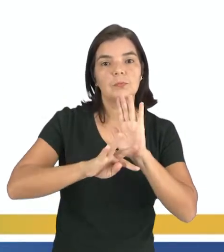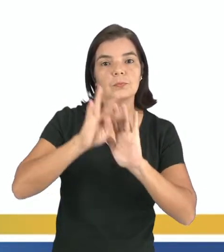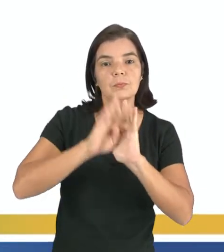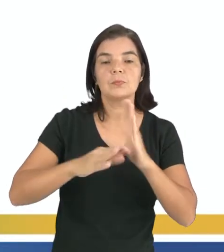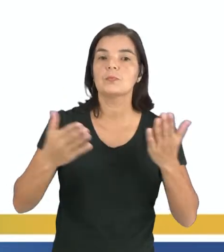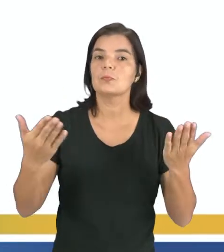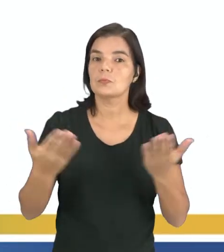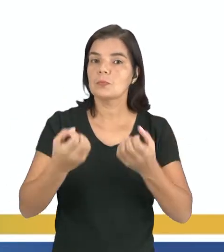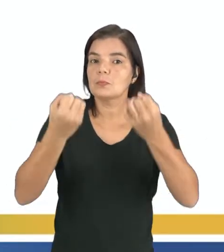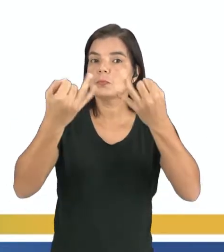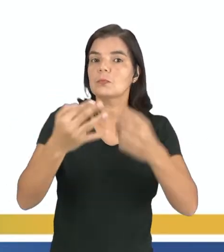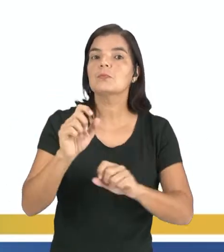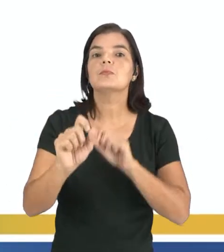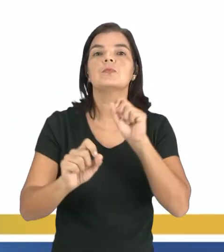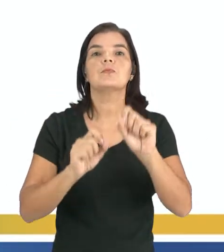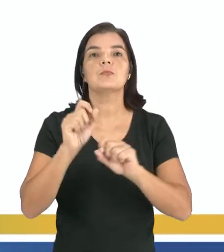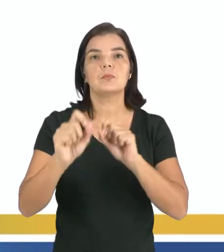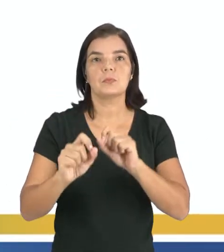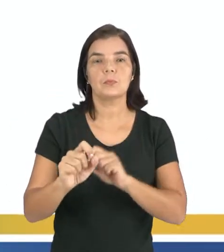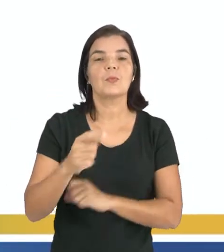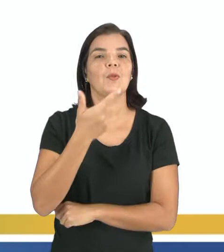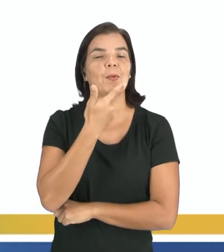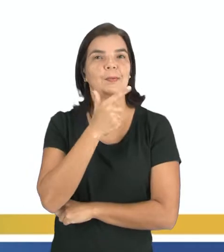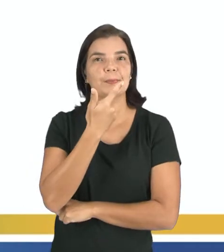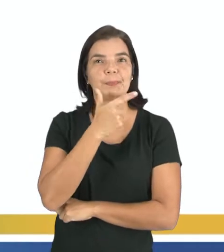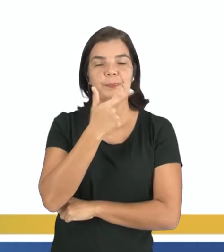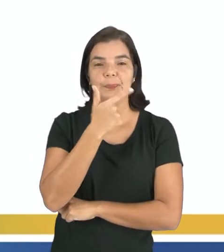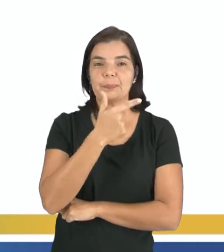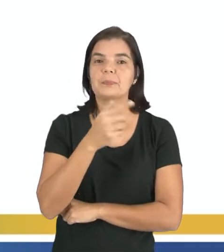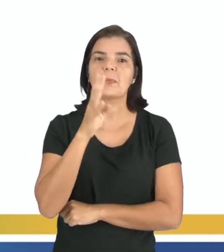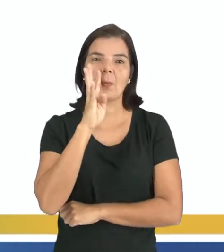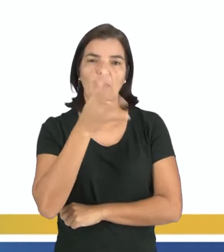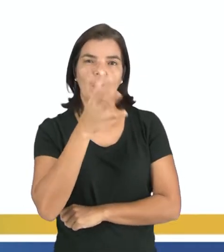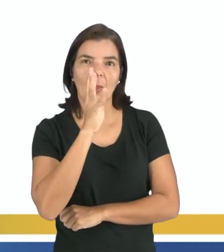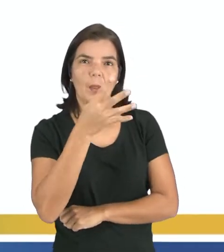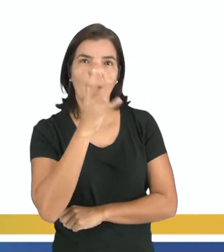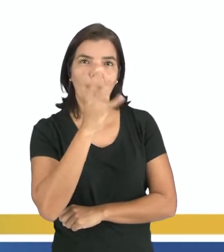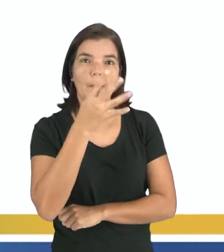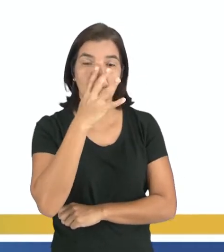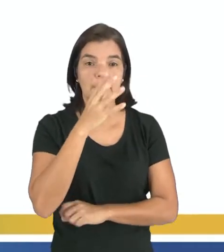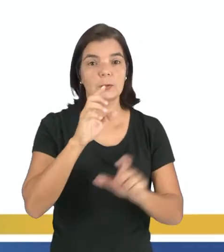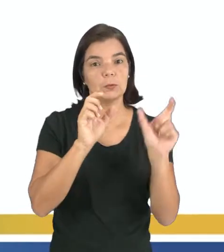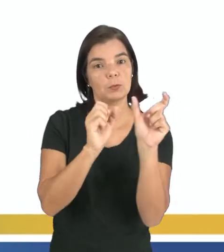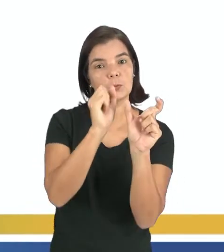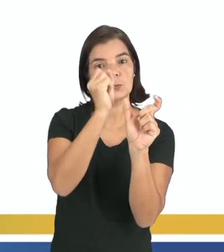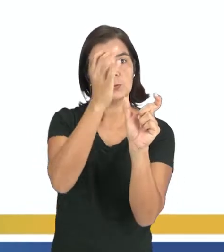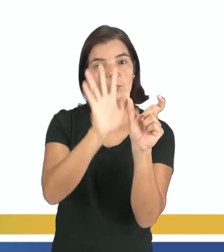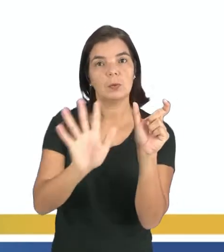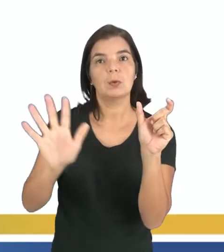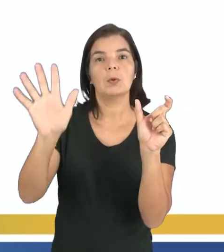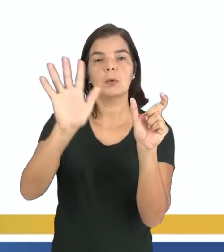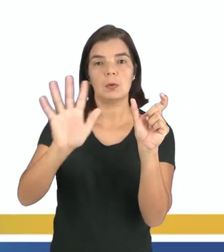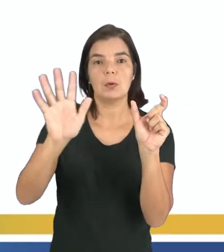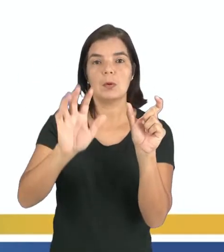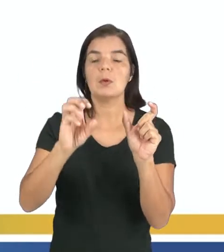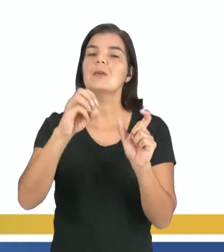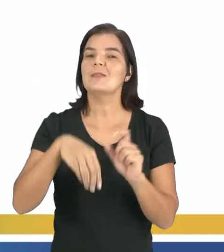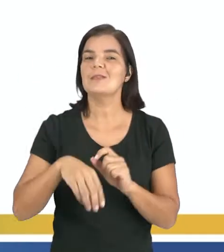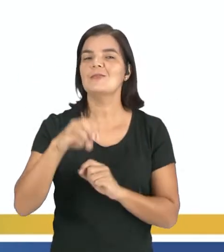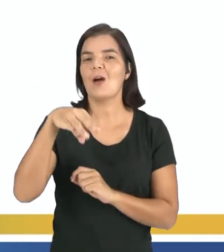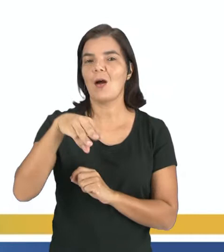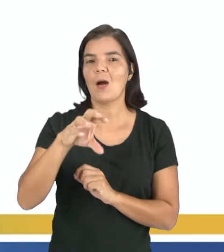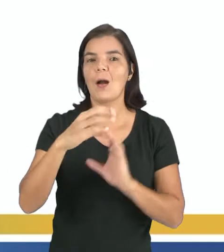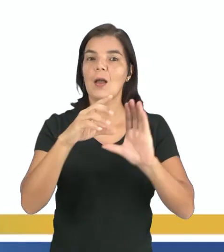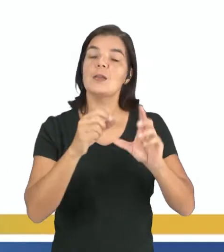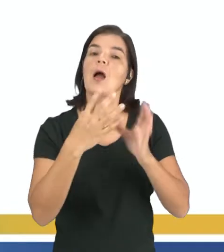Hoje vamos falar sobre o humor, a ironia, a crítica em charges e memes. Já gostaram, né?